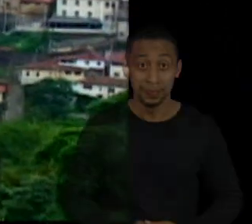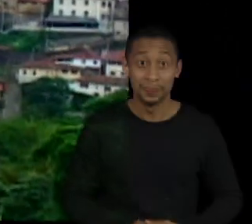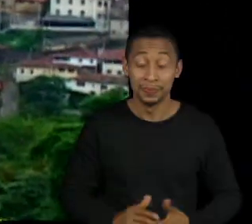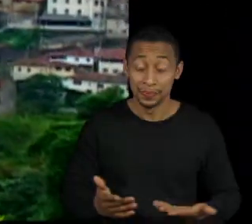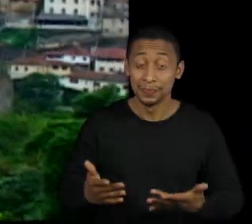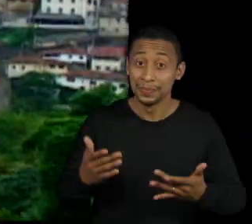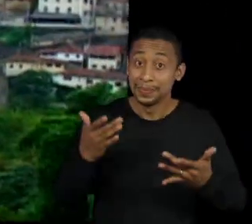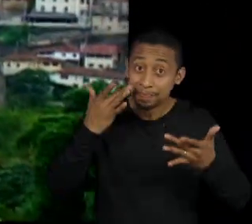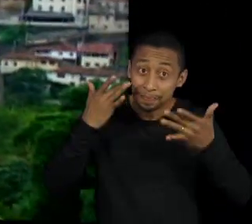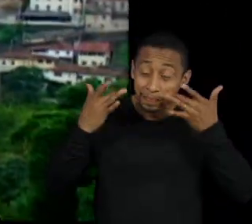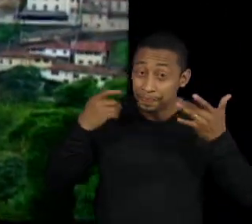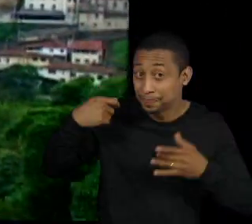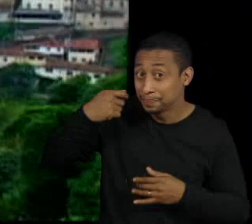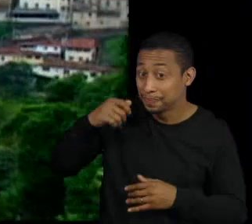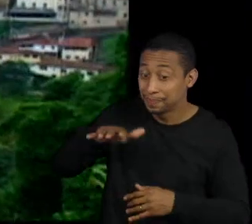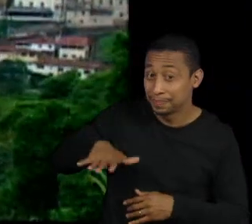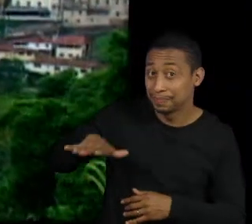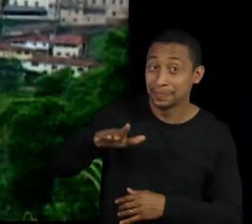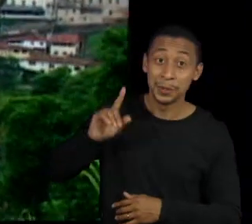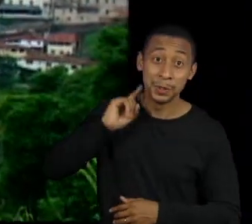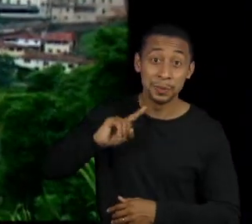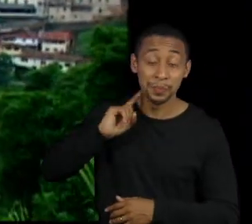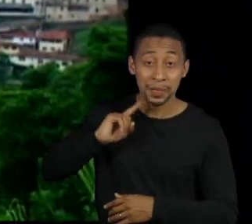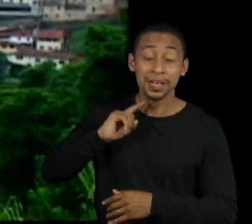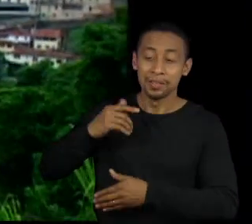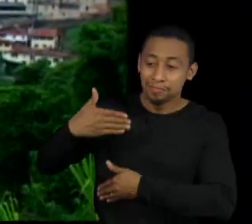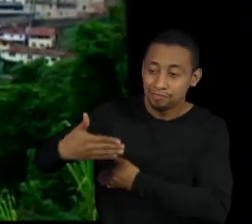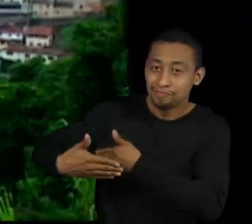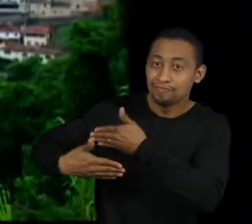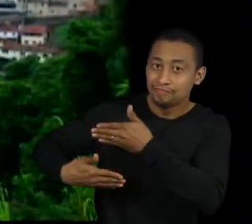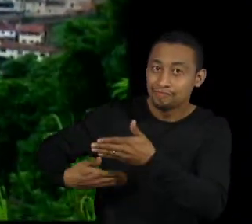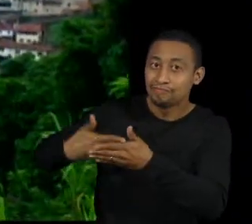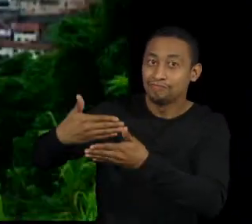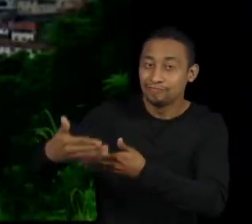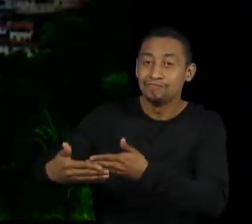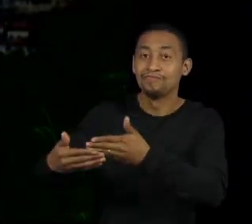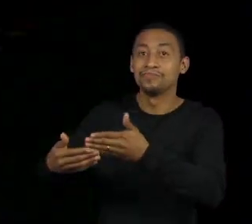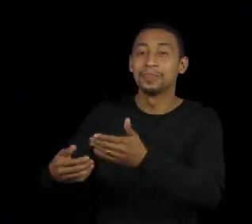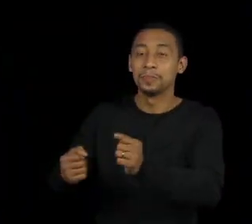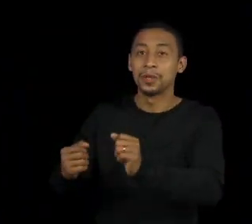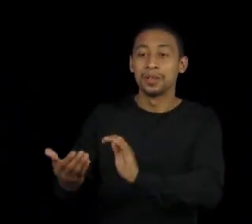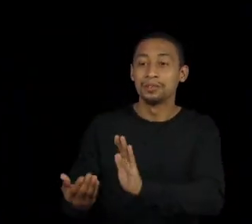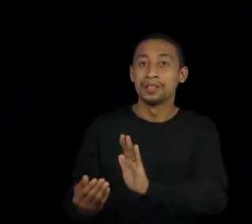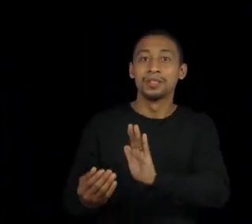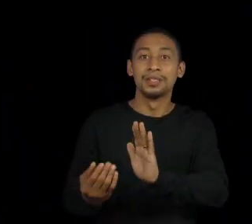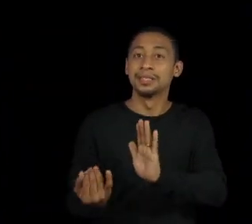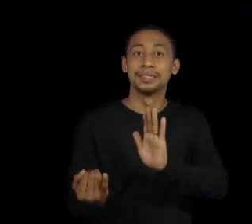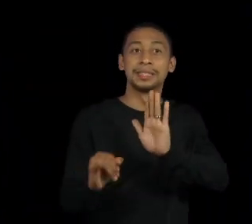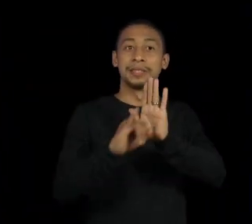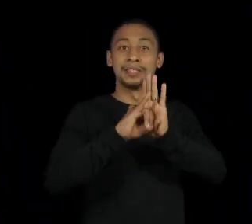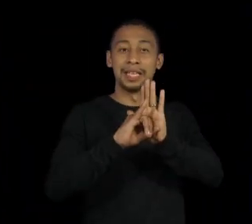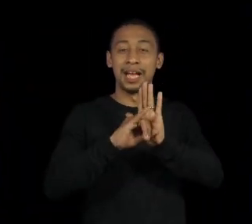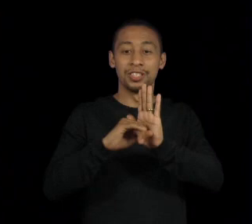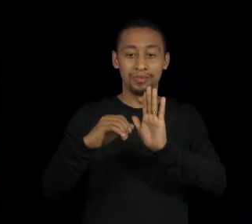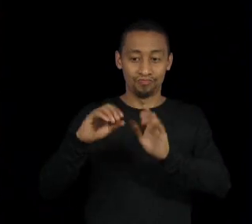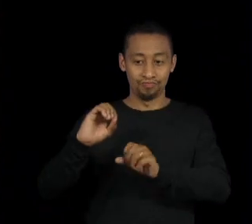Artistas mineiros, desde sempre, contribuíram de forma brilhante para a formação da identidade cultural brasileira.